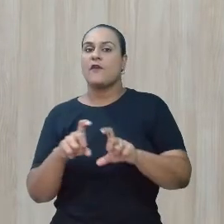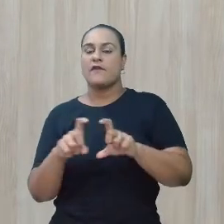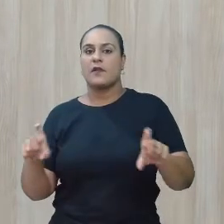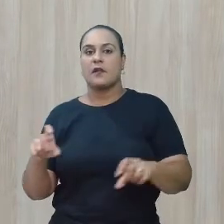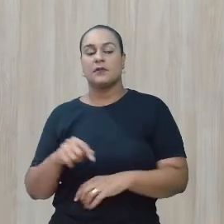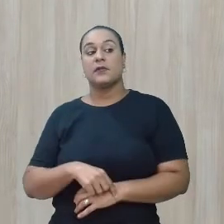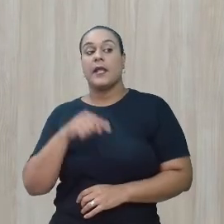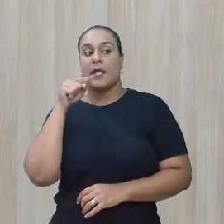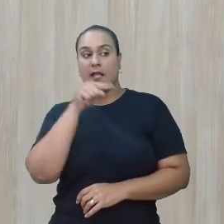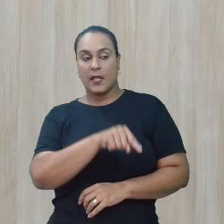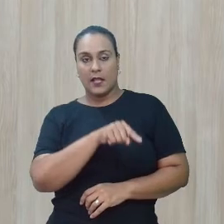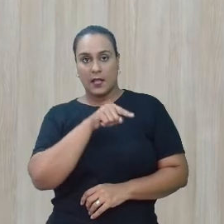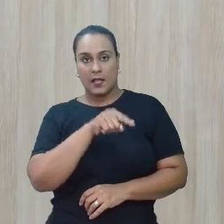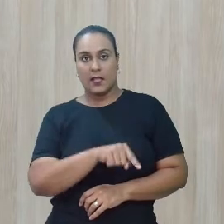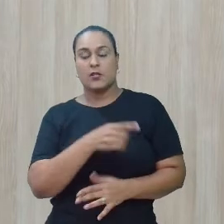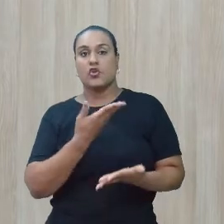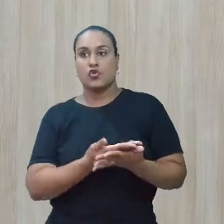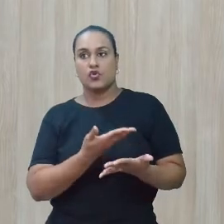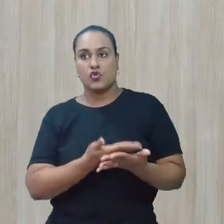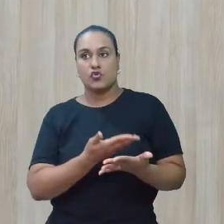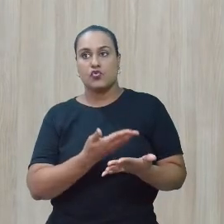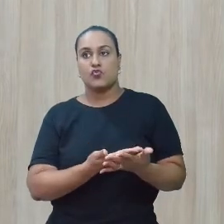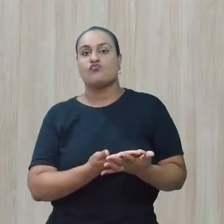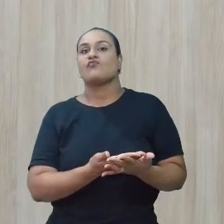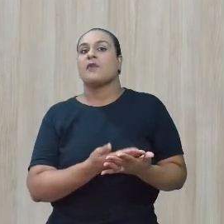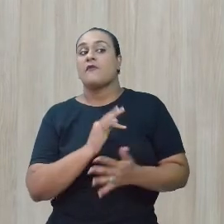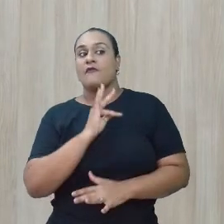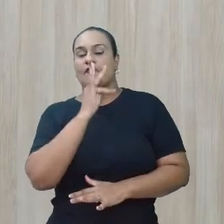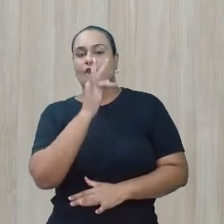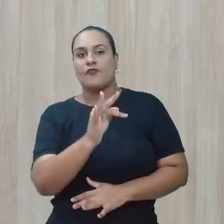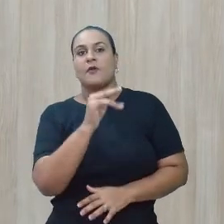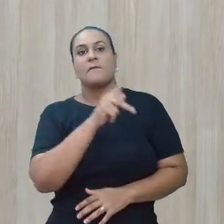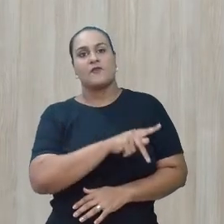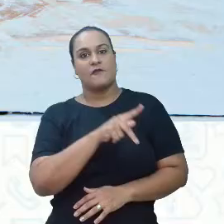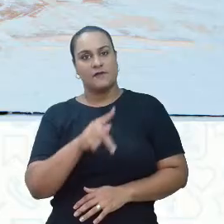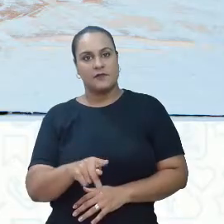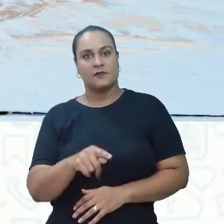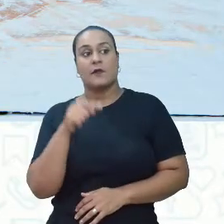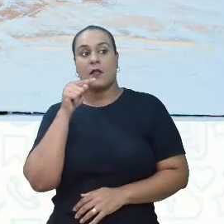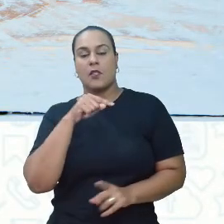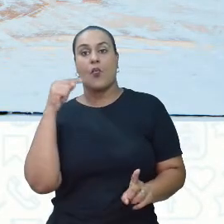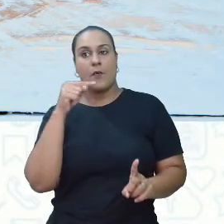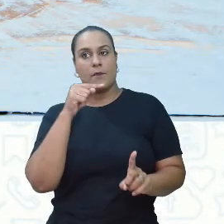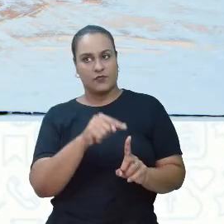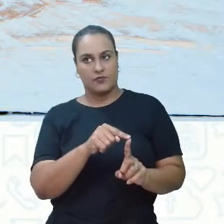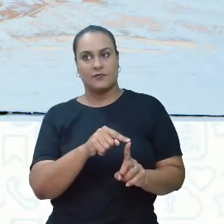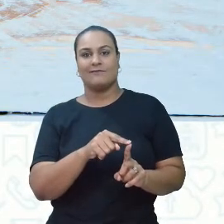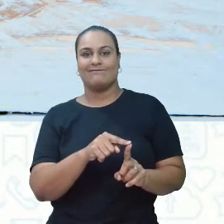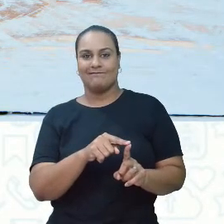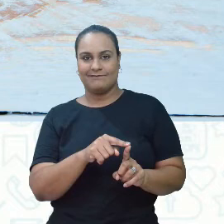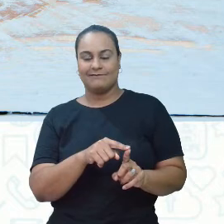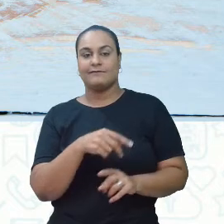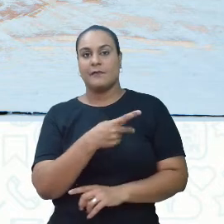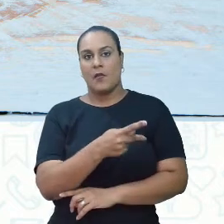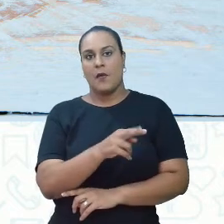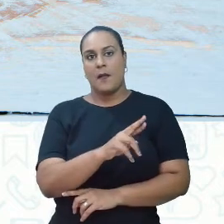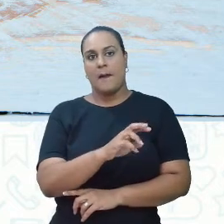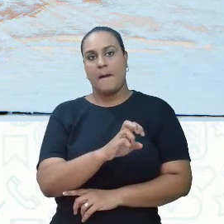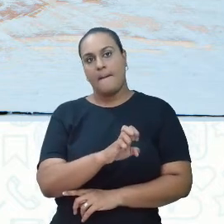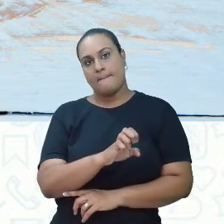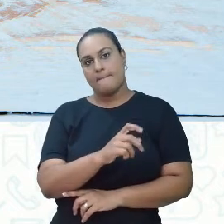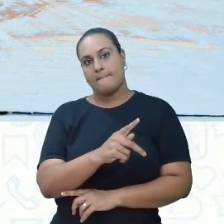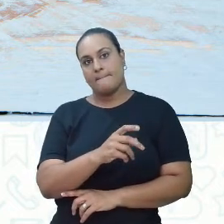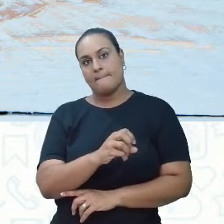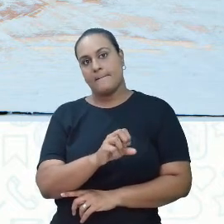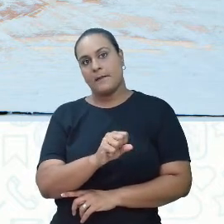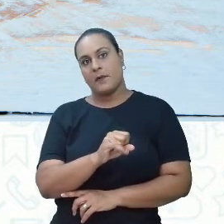Ele estuda para ser professor. Já é uma finalidade. Então, aqui eu tenho uma preposição. Preposição, a gente